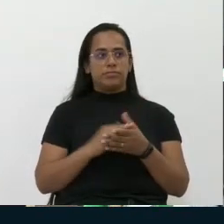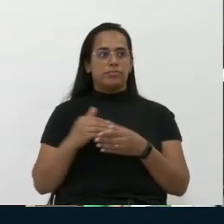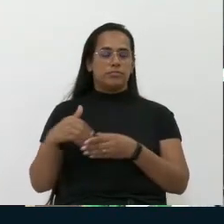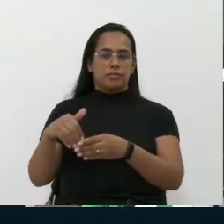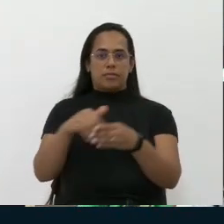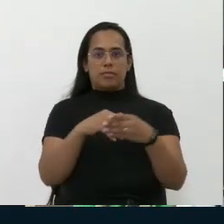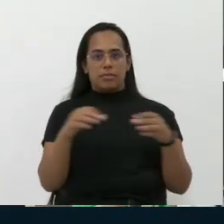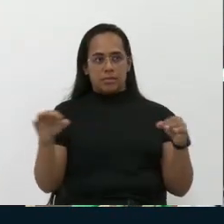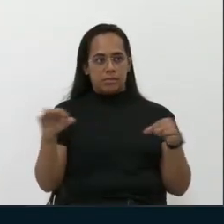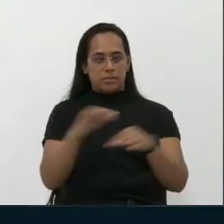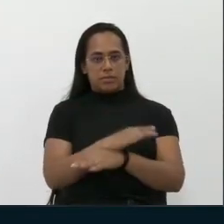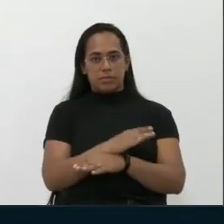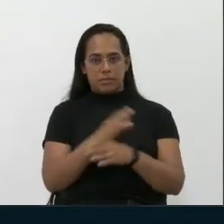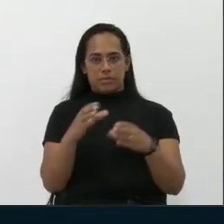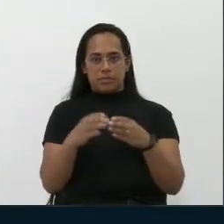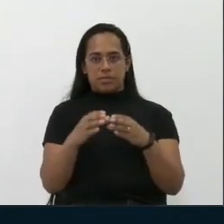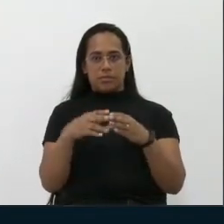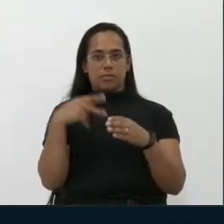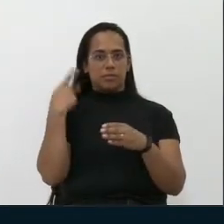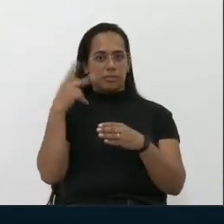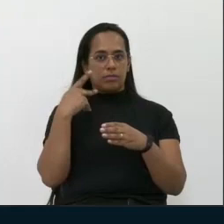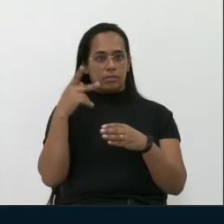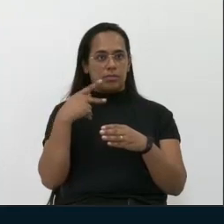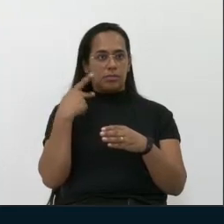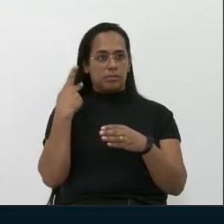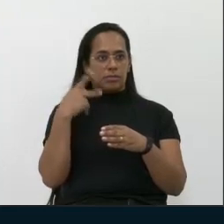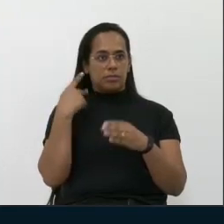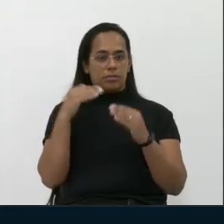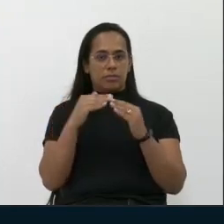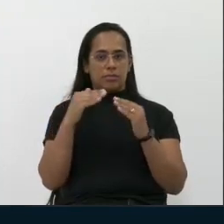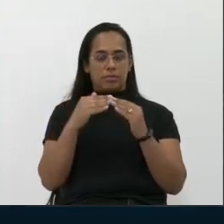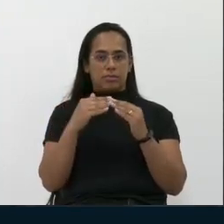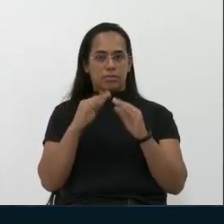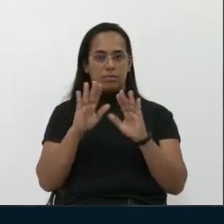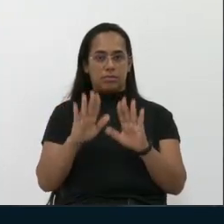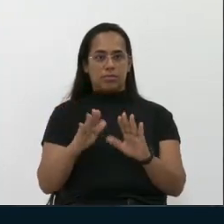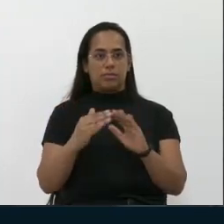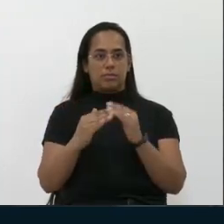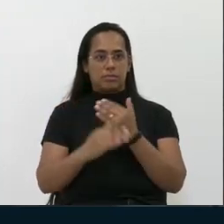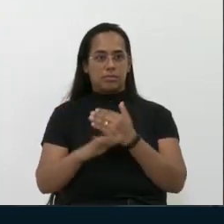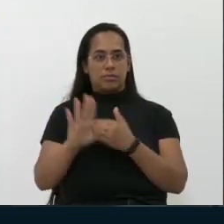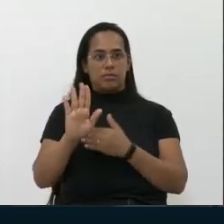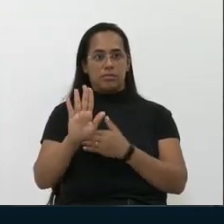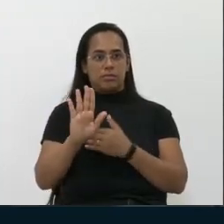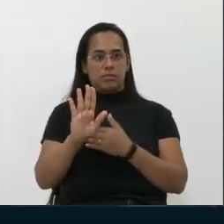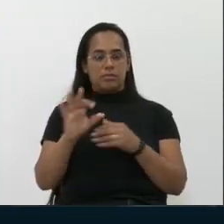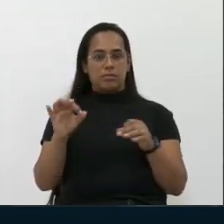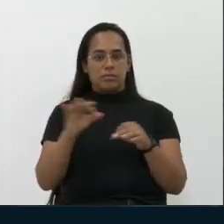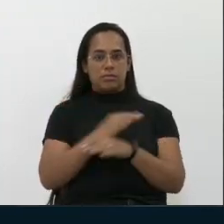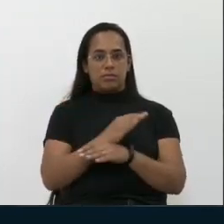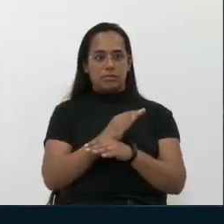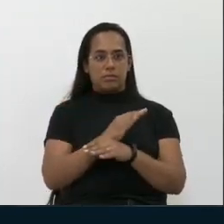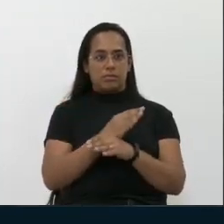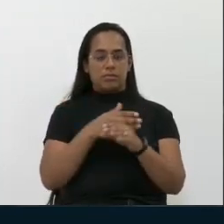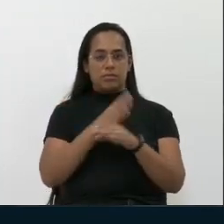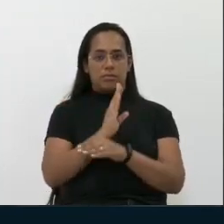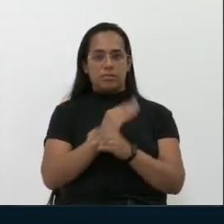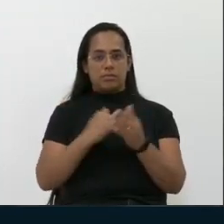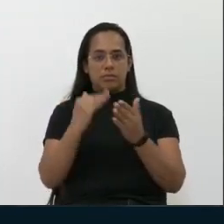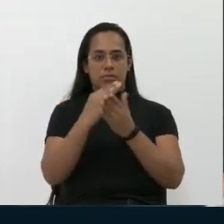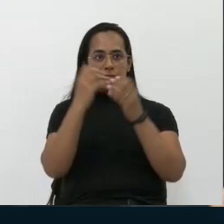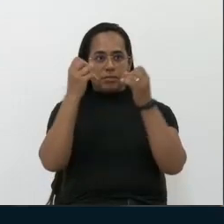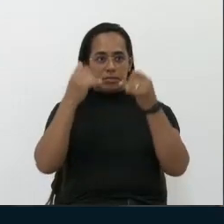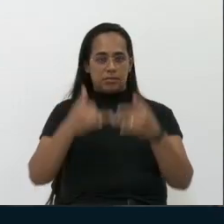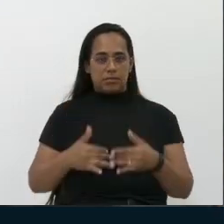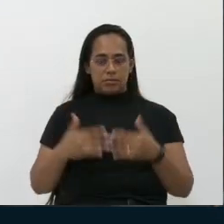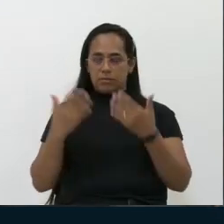favoráveis permaneçam como estão, os contrários se manifestem. Encerrada a votação, aprovado, encaminhe-se. Defiro o pedido do vereador